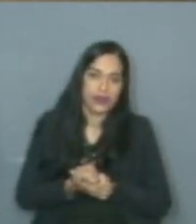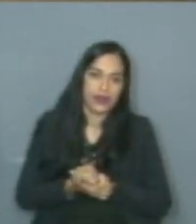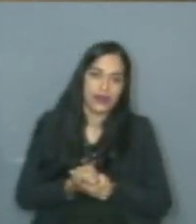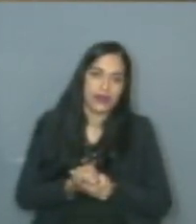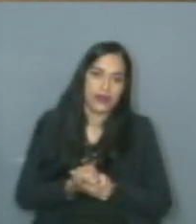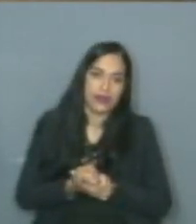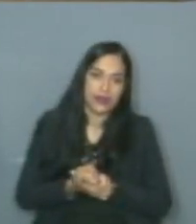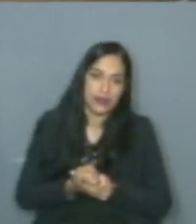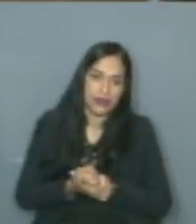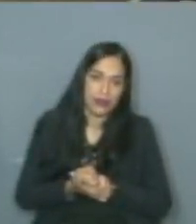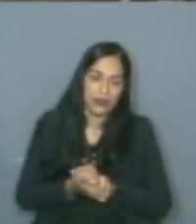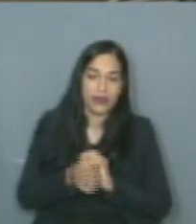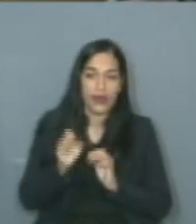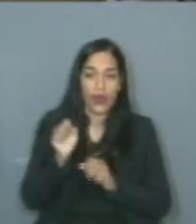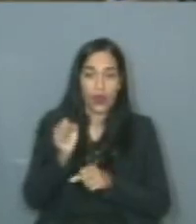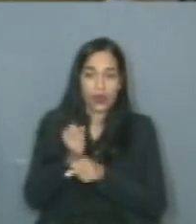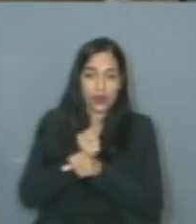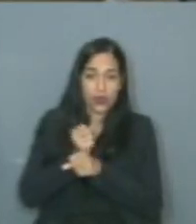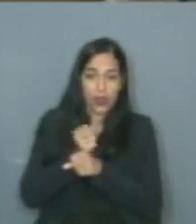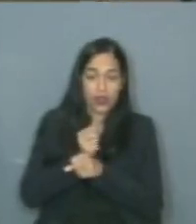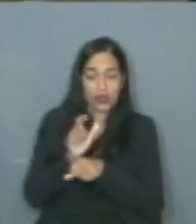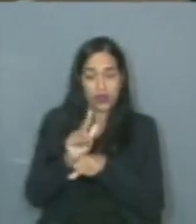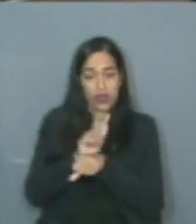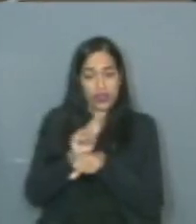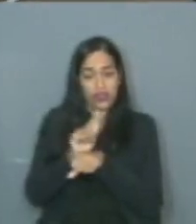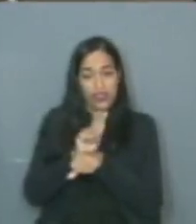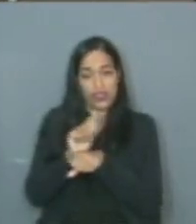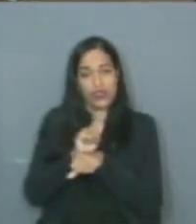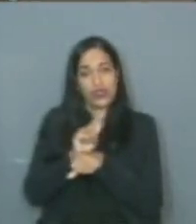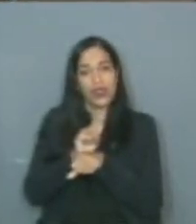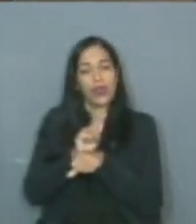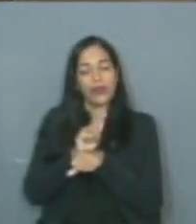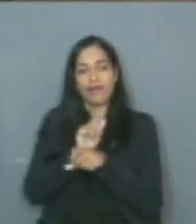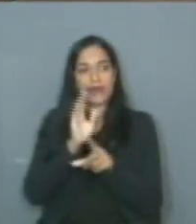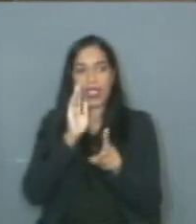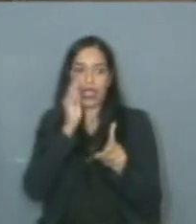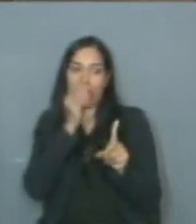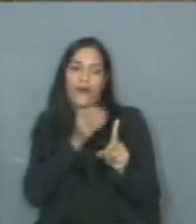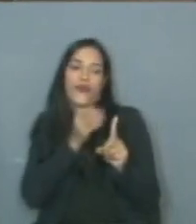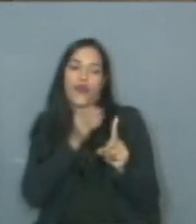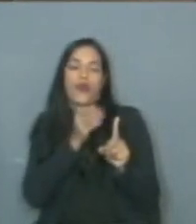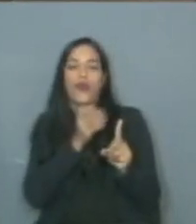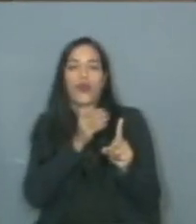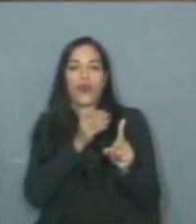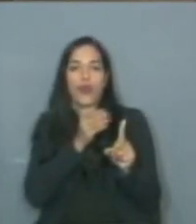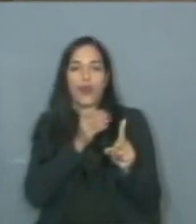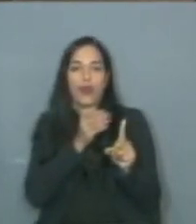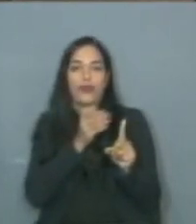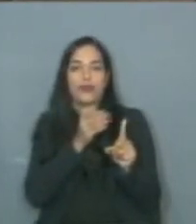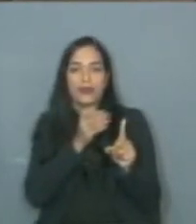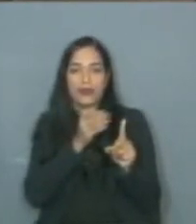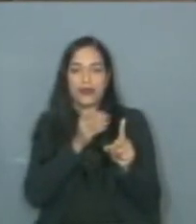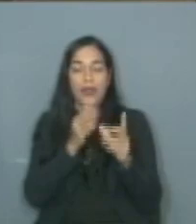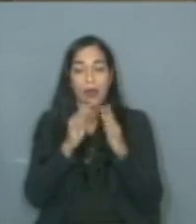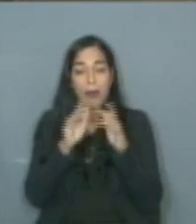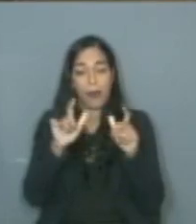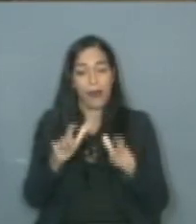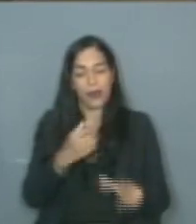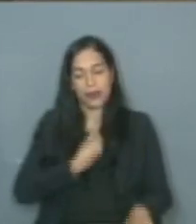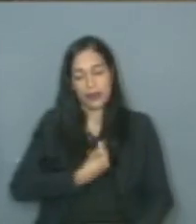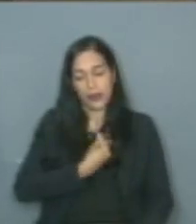passou 8 anos com a gestão que não olhou para essa questão de morador de